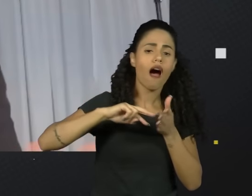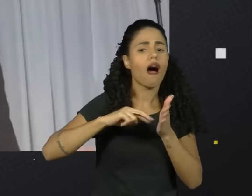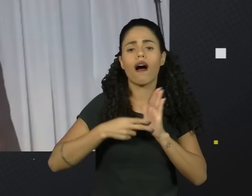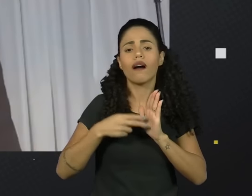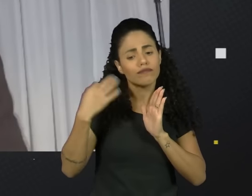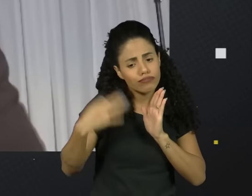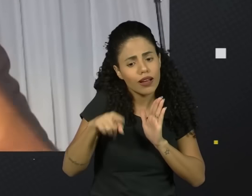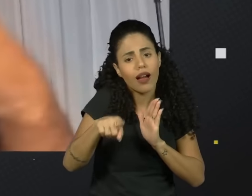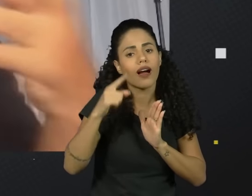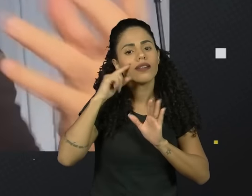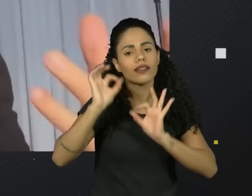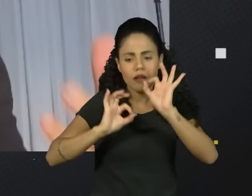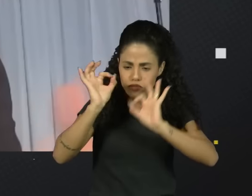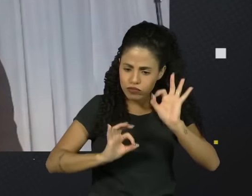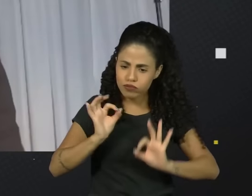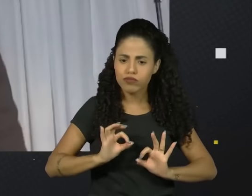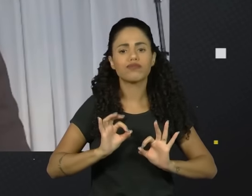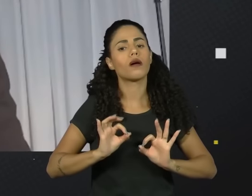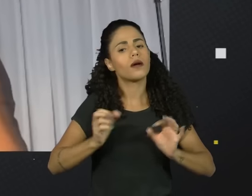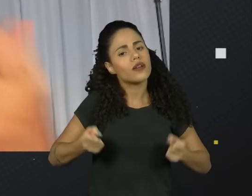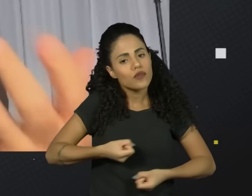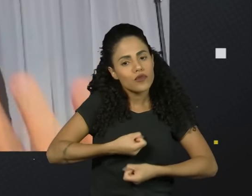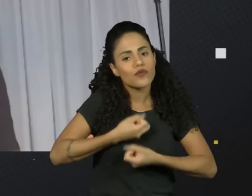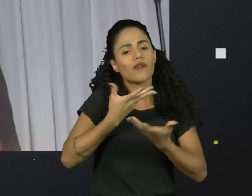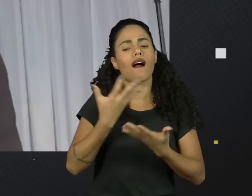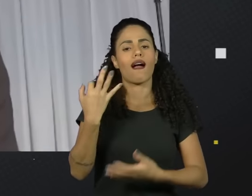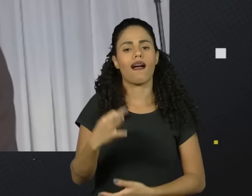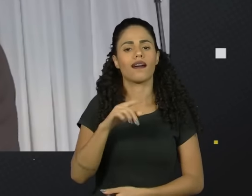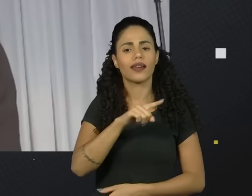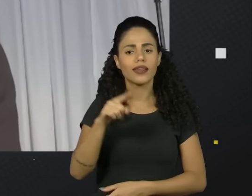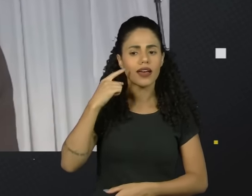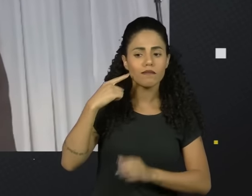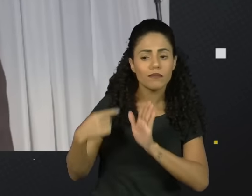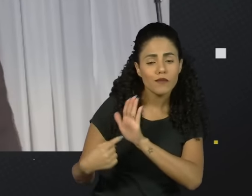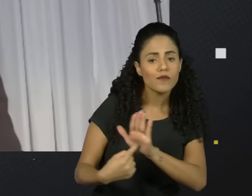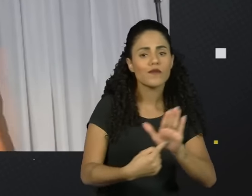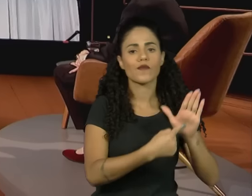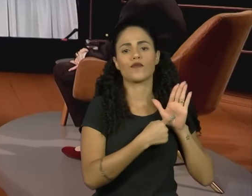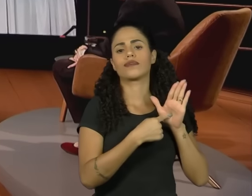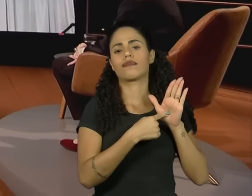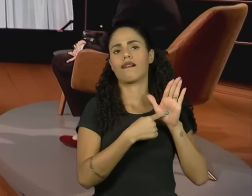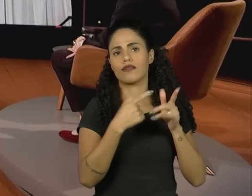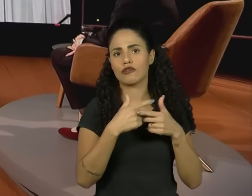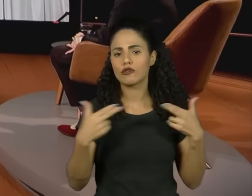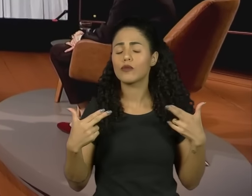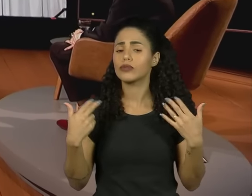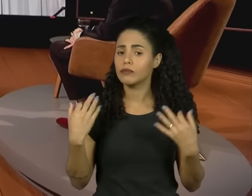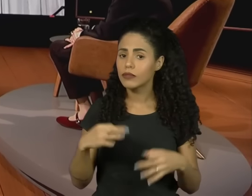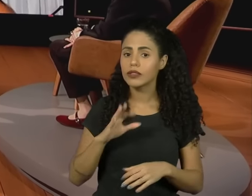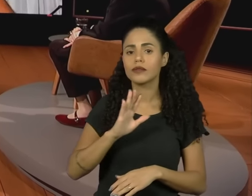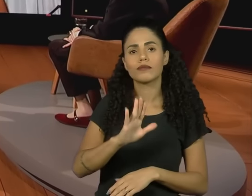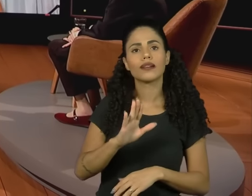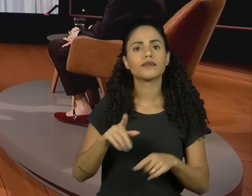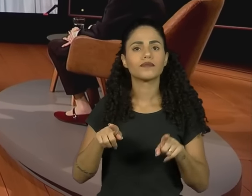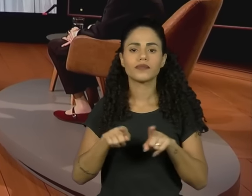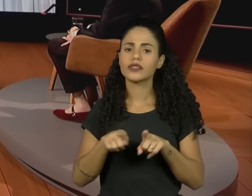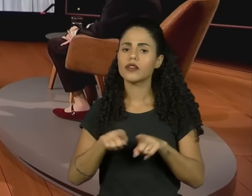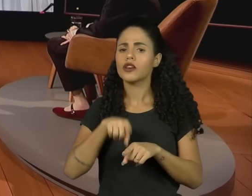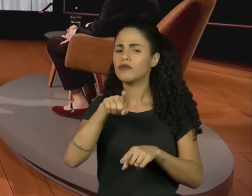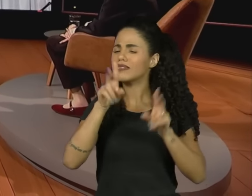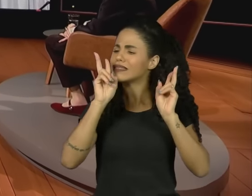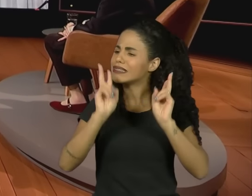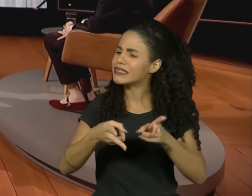instrumento de moldura, um instrumento de discussão, um instrumento de discurso, mas nunca